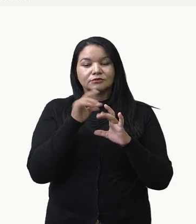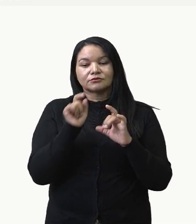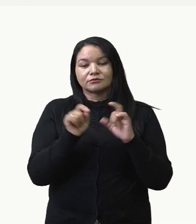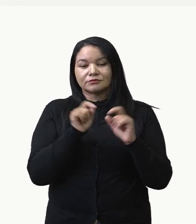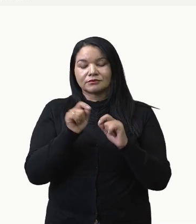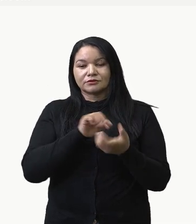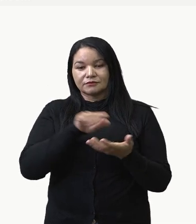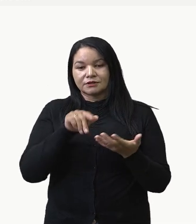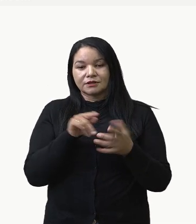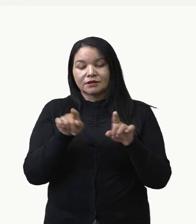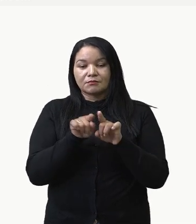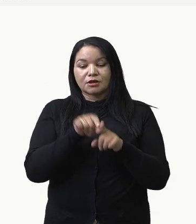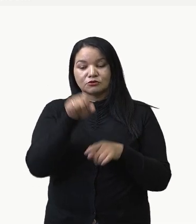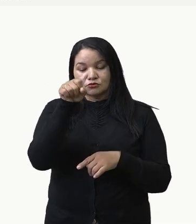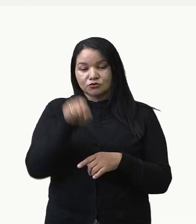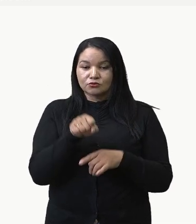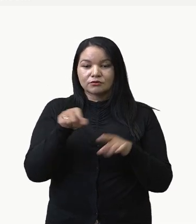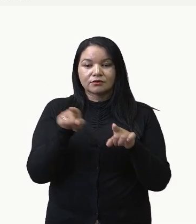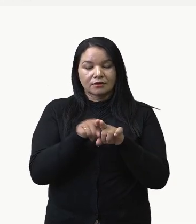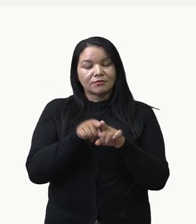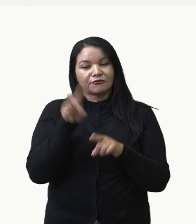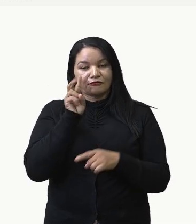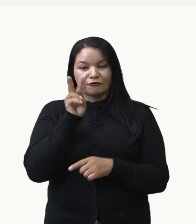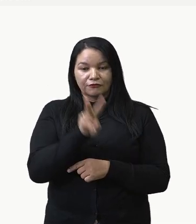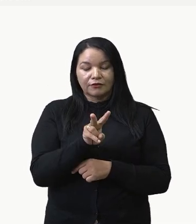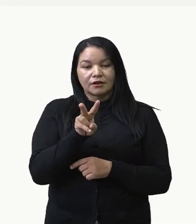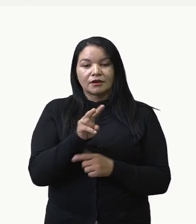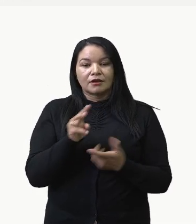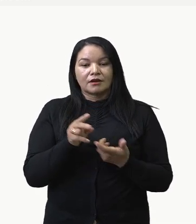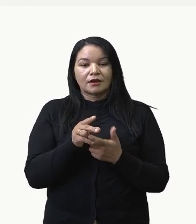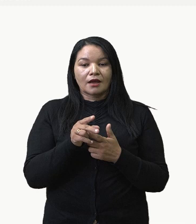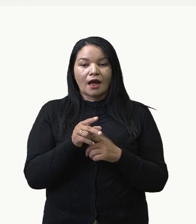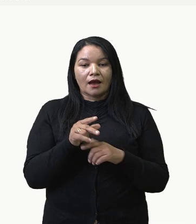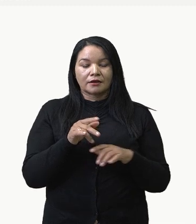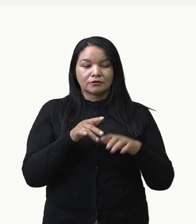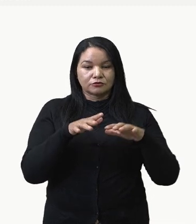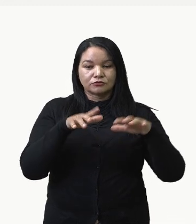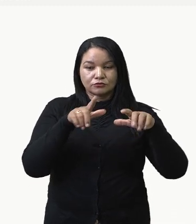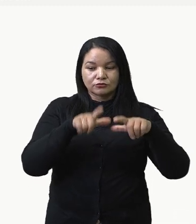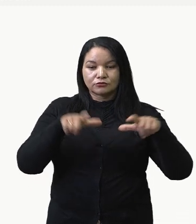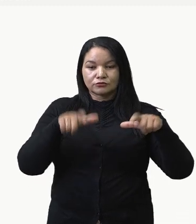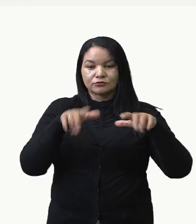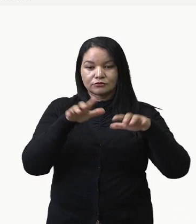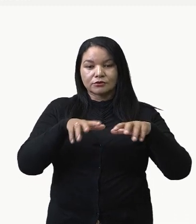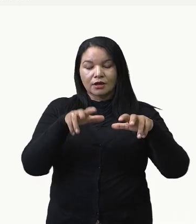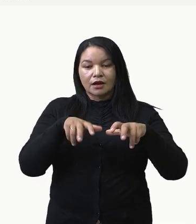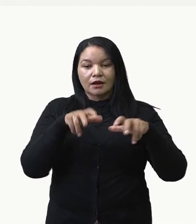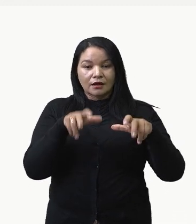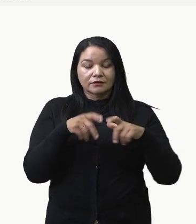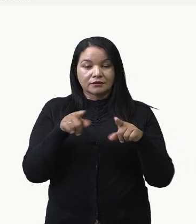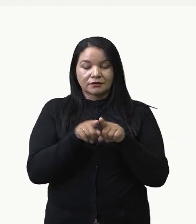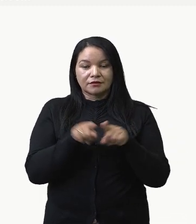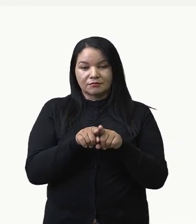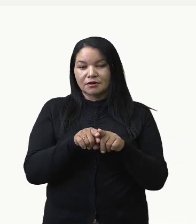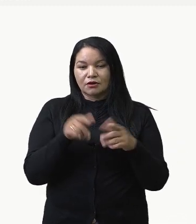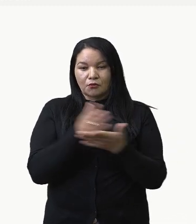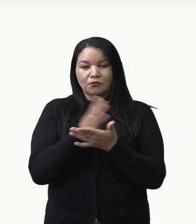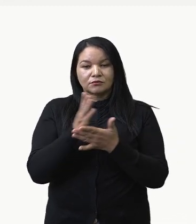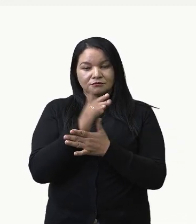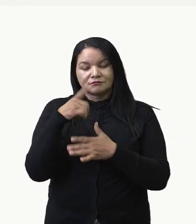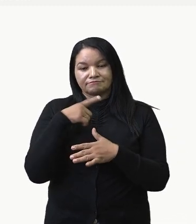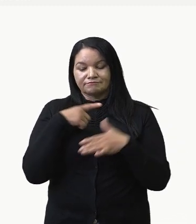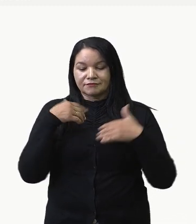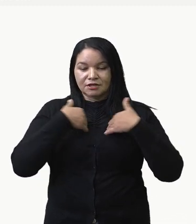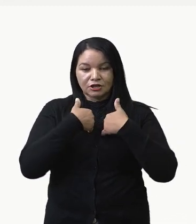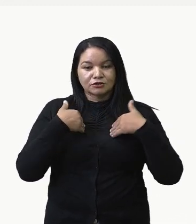no sul Sudeste do Brasil sempre a gente vê um parque alguma Fazenda quem pode né e faz a compra desses